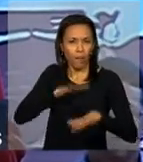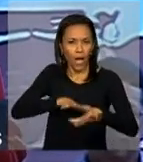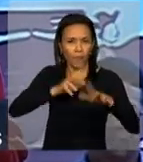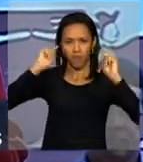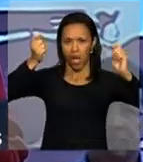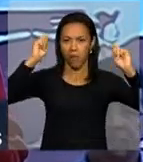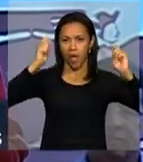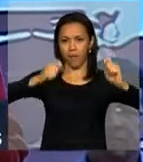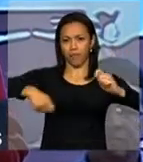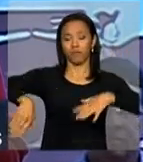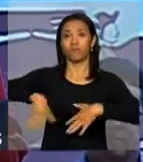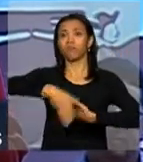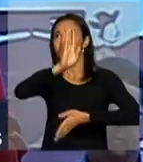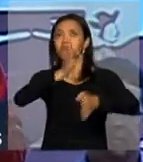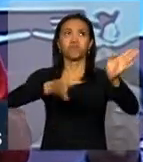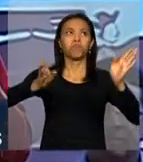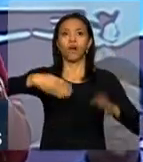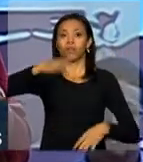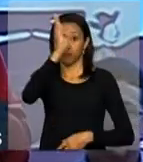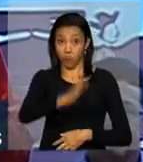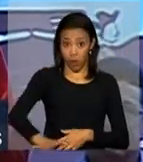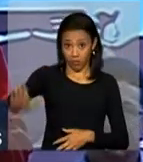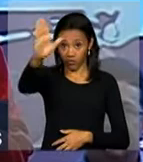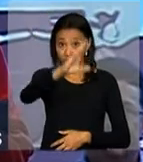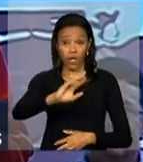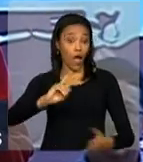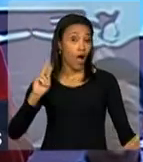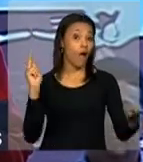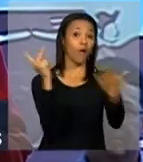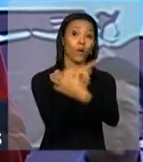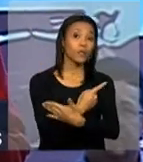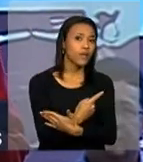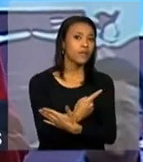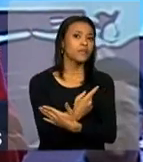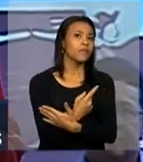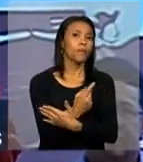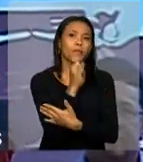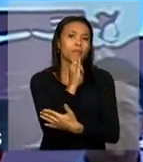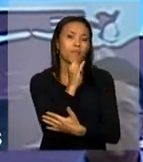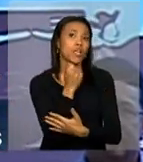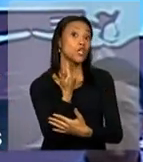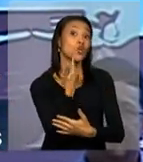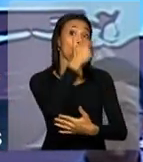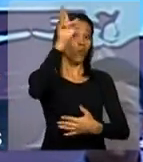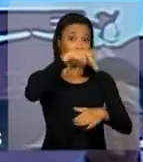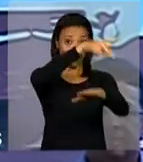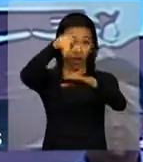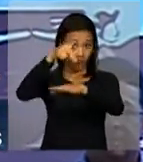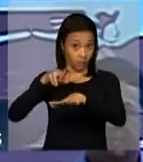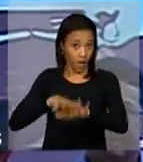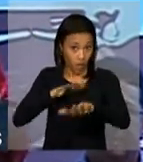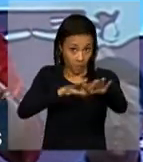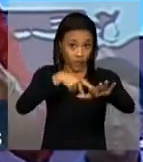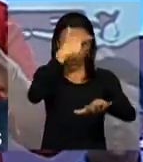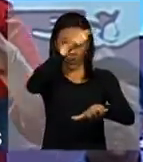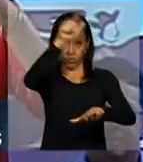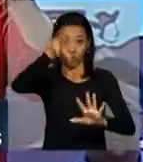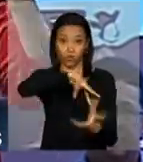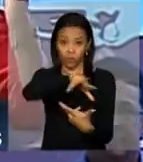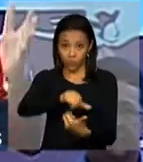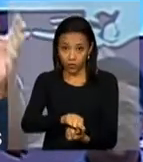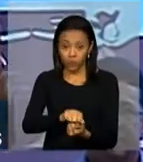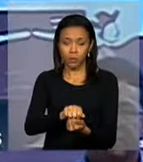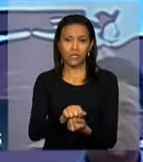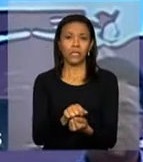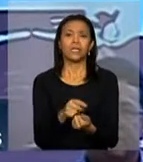manifestações que ocorrem em alguns países do mundo e que